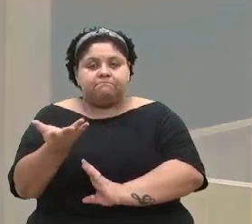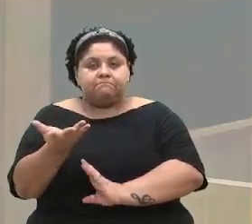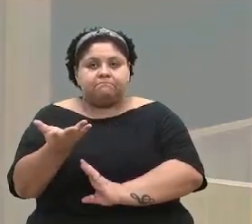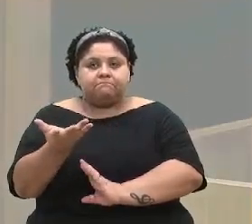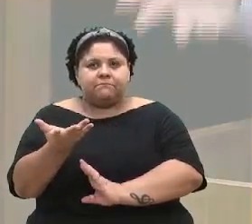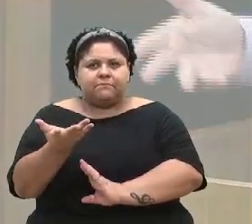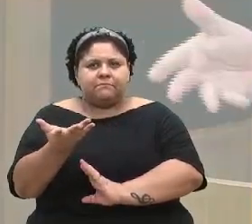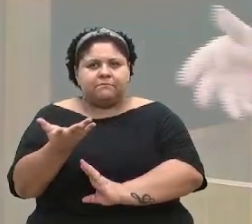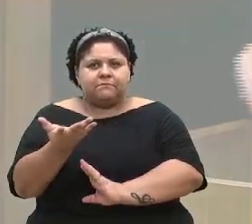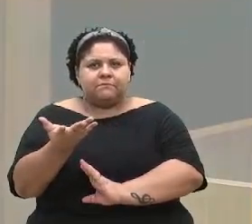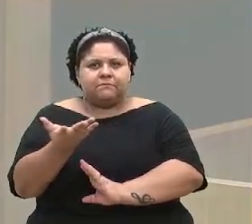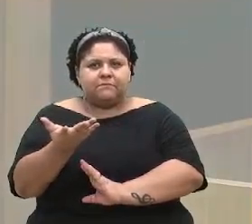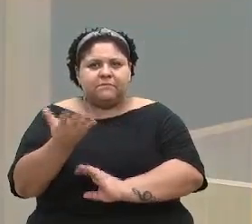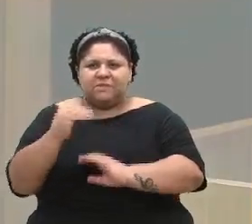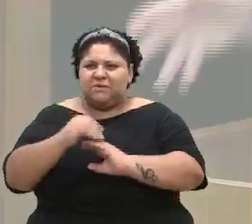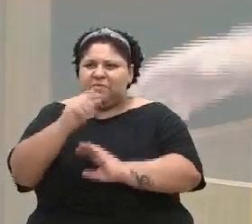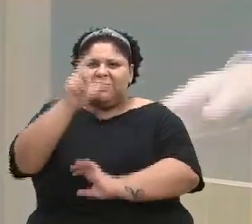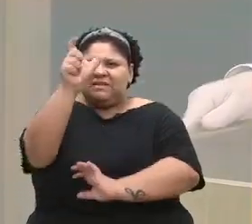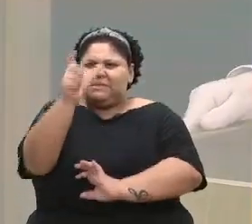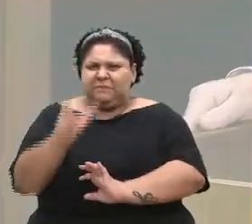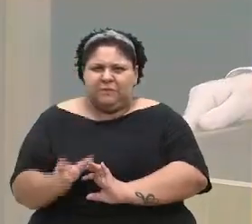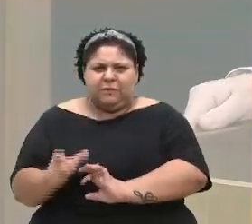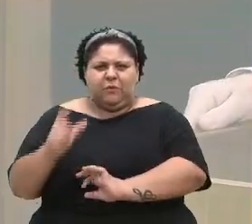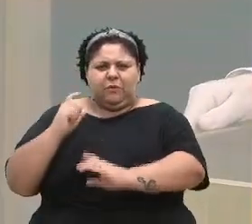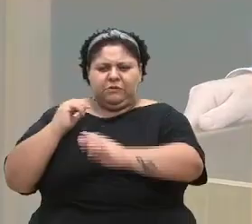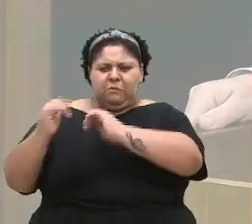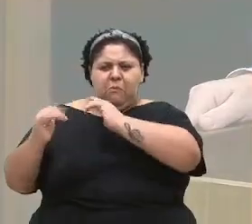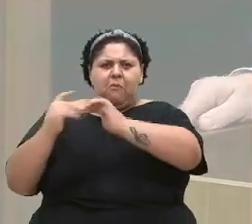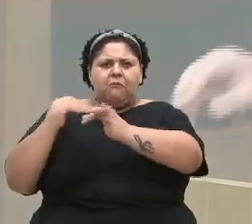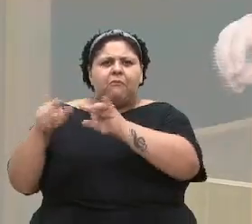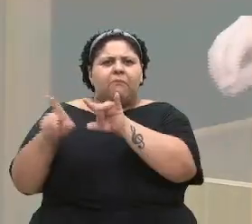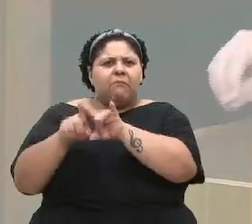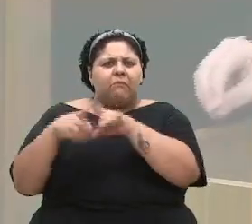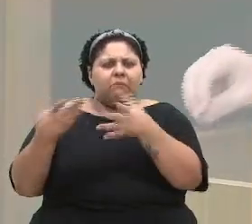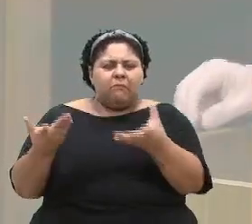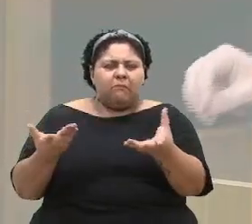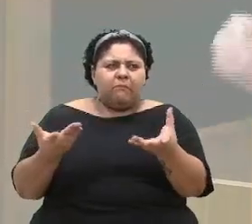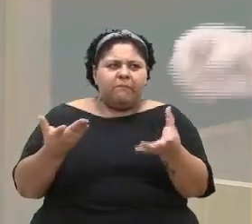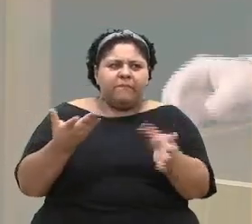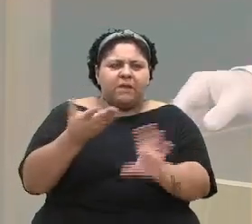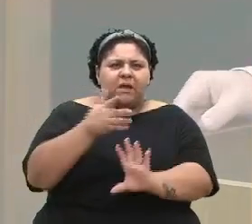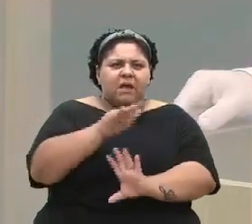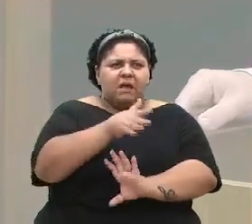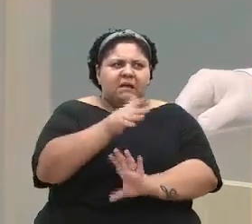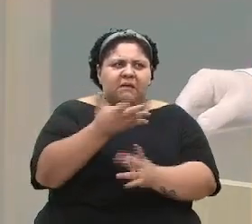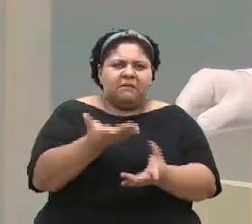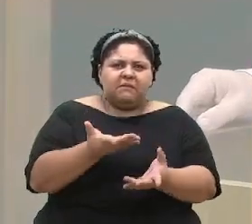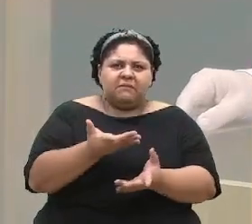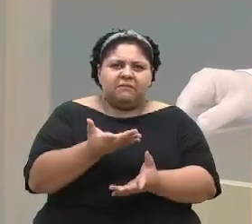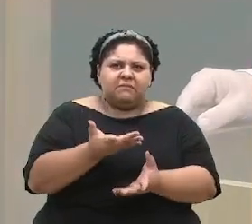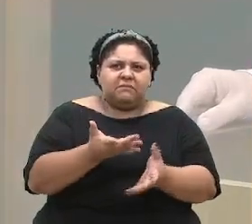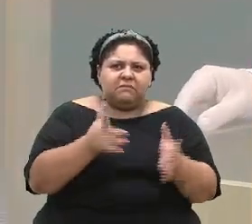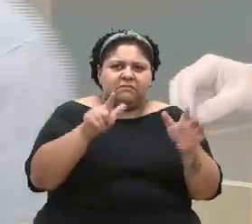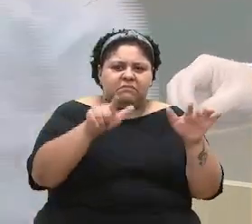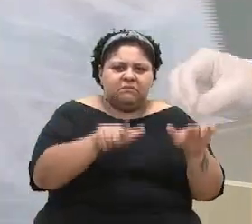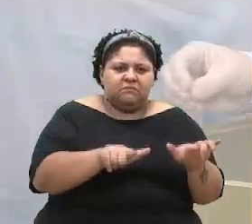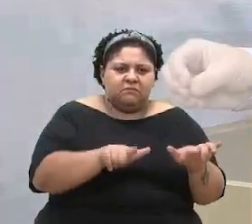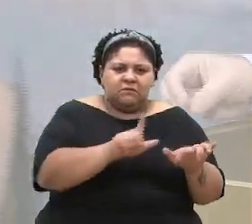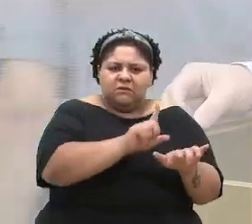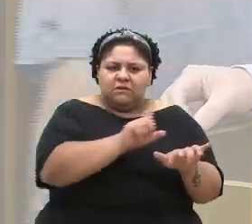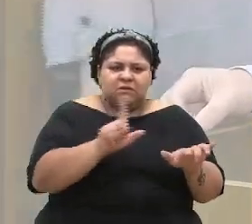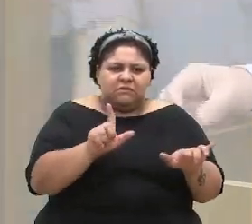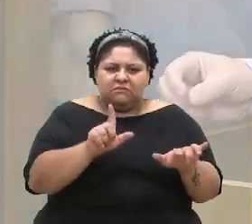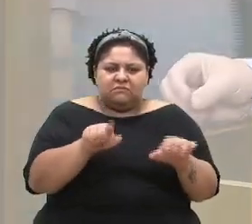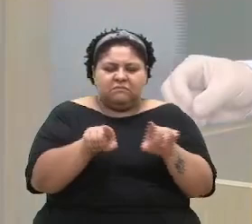com mais gente, com mais movimento, e às vezes, eventualmente, essas áreas elas não são tão